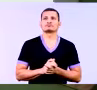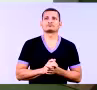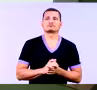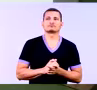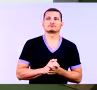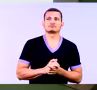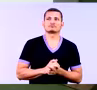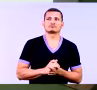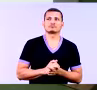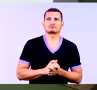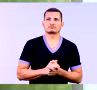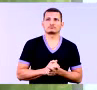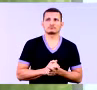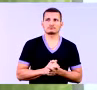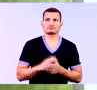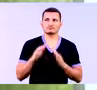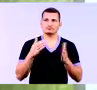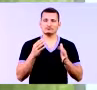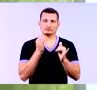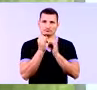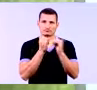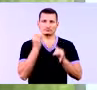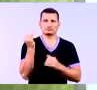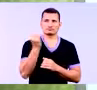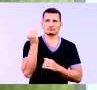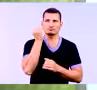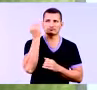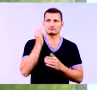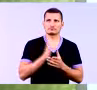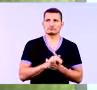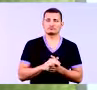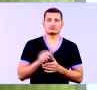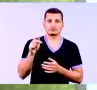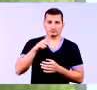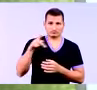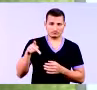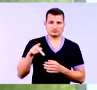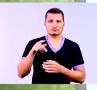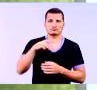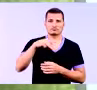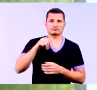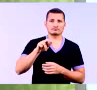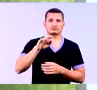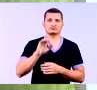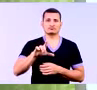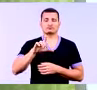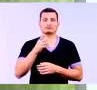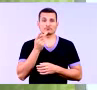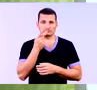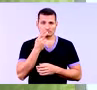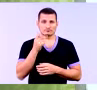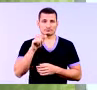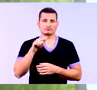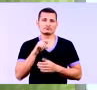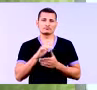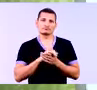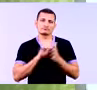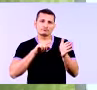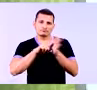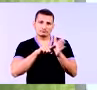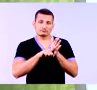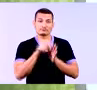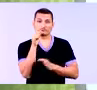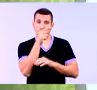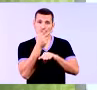Isso. Então, uma informação importante que o professor Marcel falou é o buscar. Não esqueçam, lá no